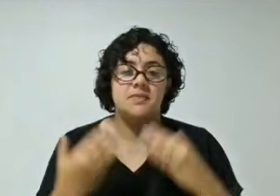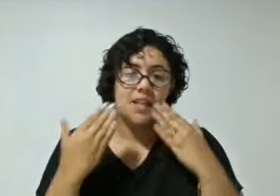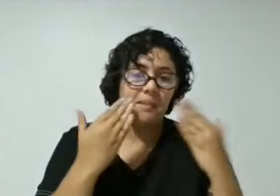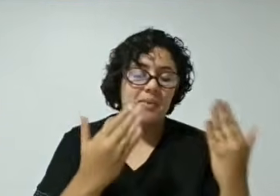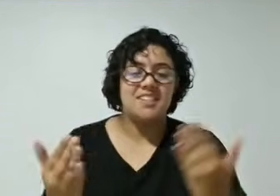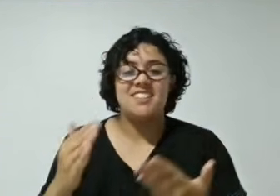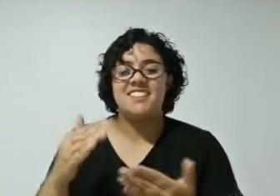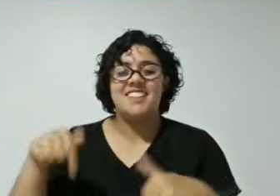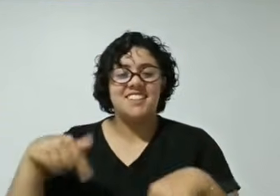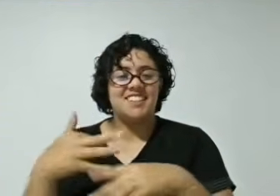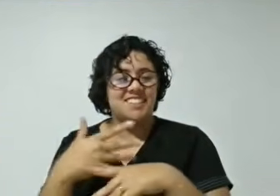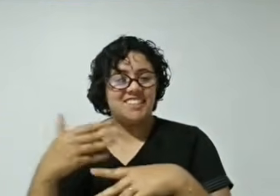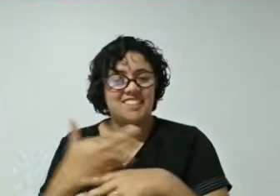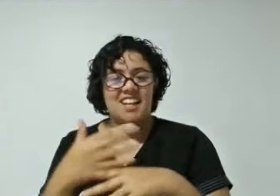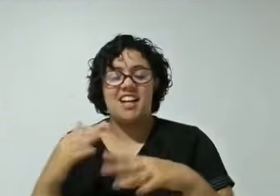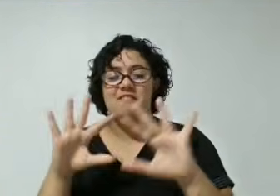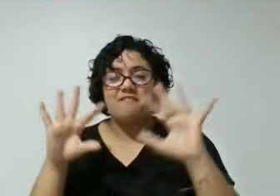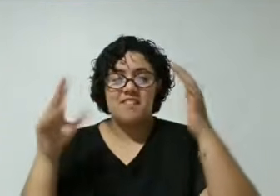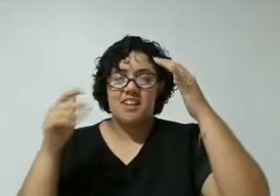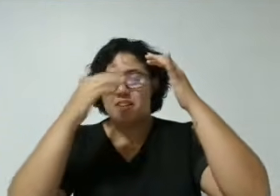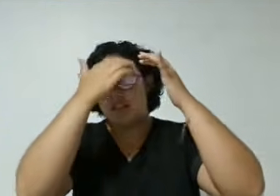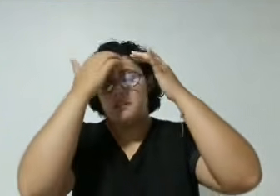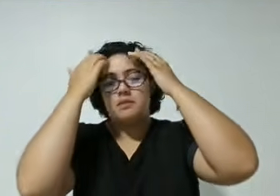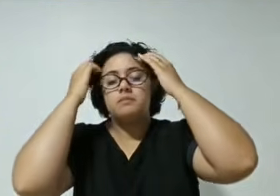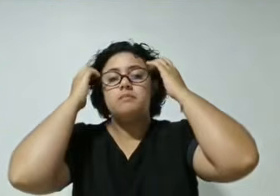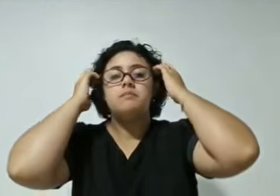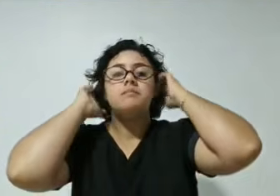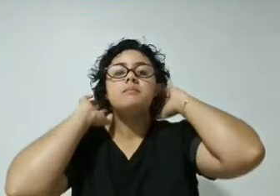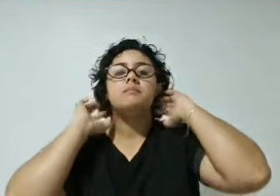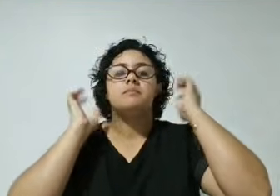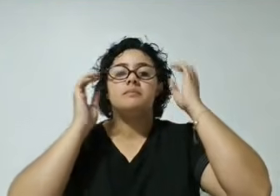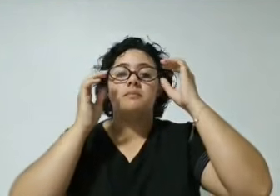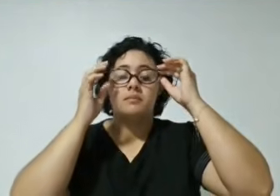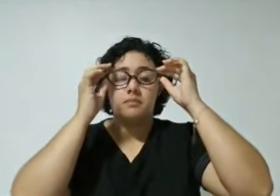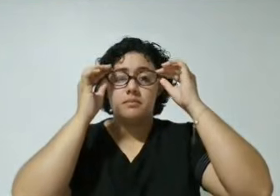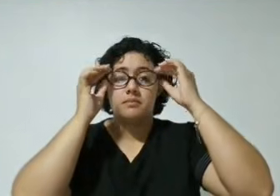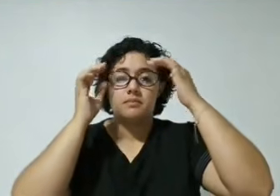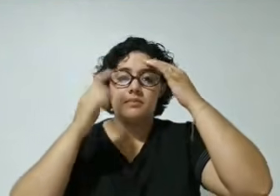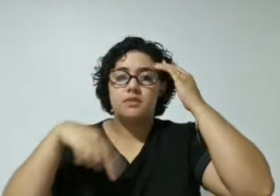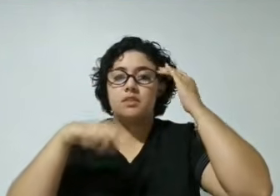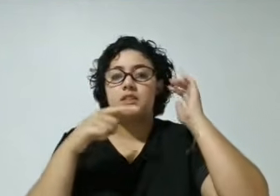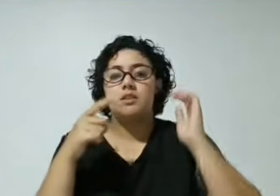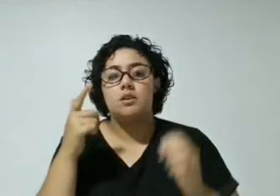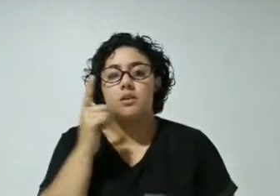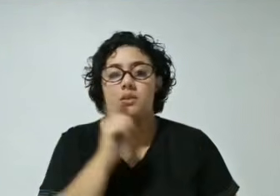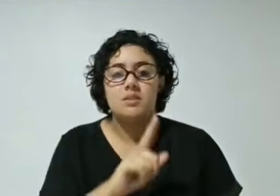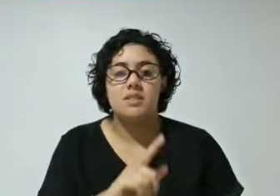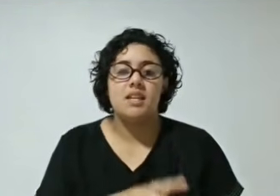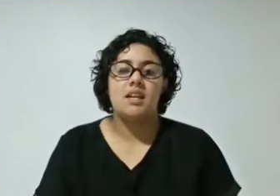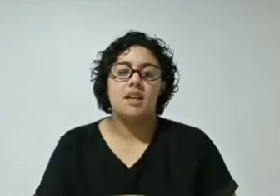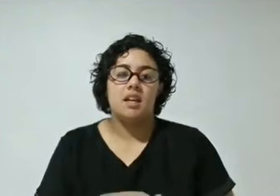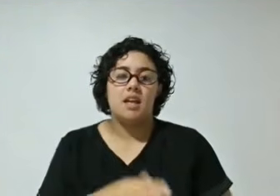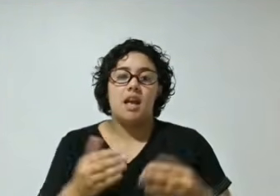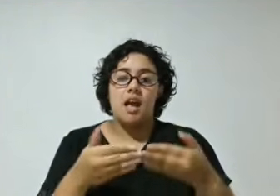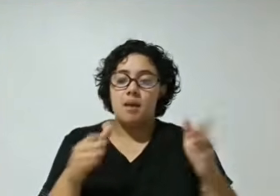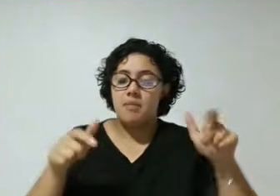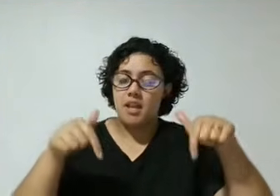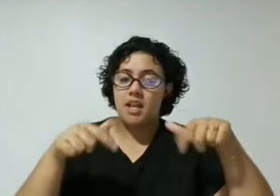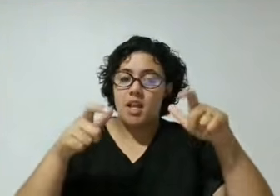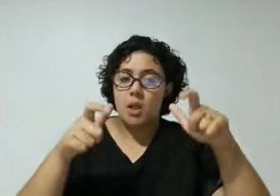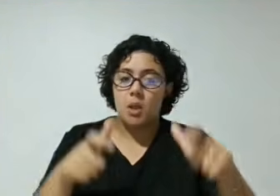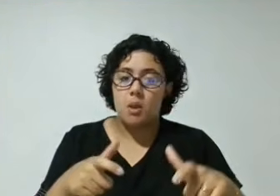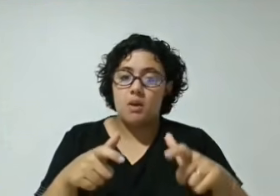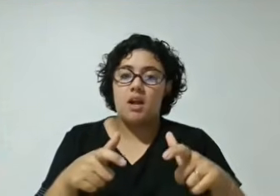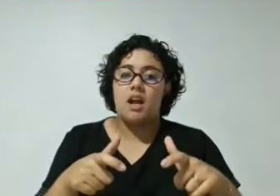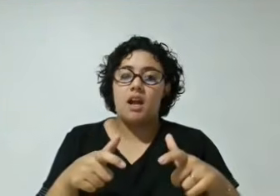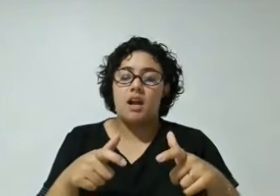tudo mais. E, além disso, a gente continua abrindo nosso espaço para o ensaio das Rosas de São Bernardo, e é oferecido também uma